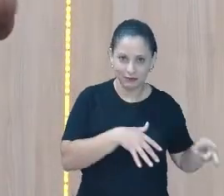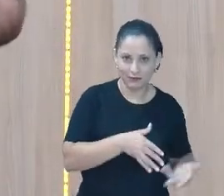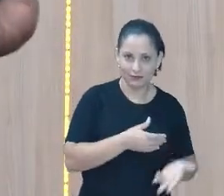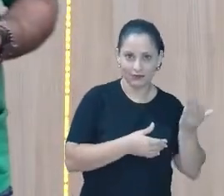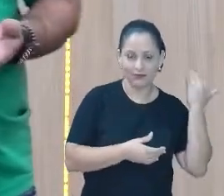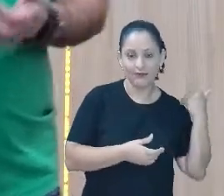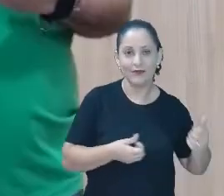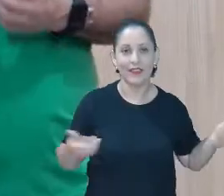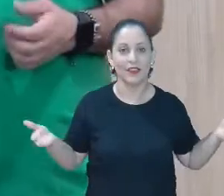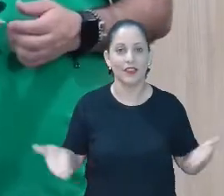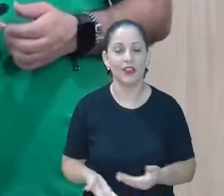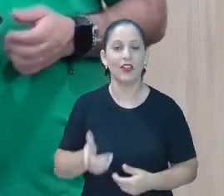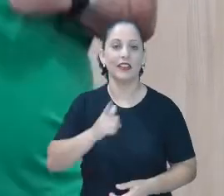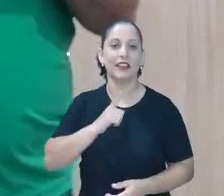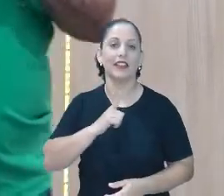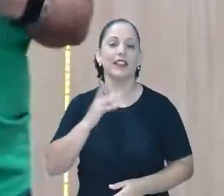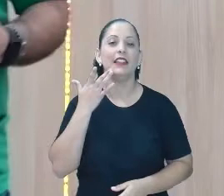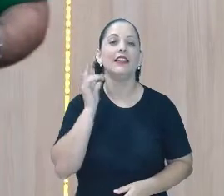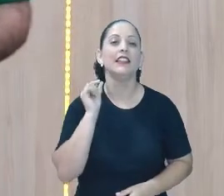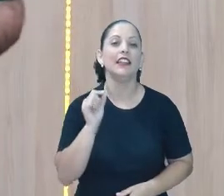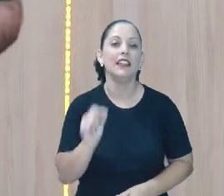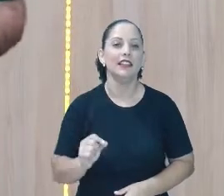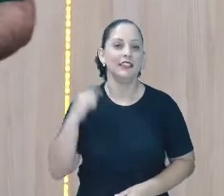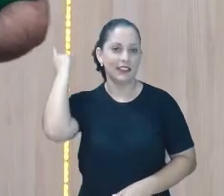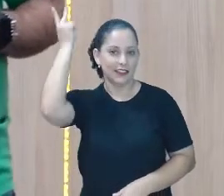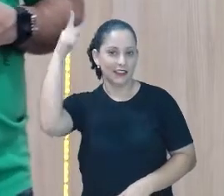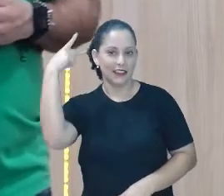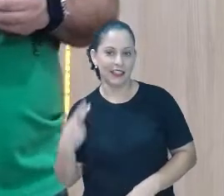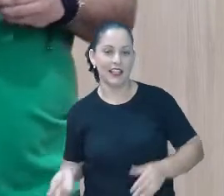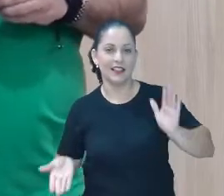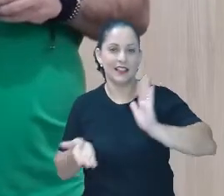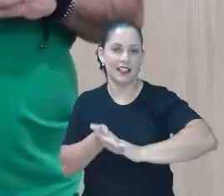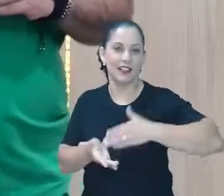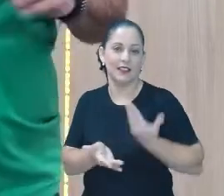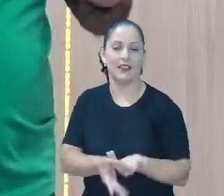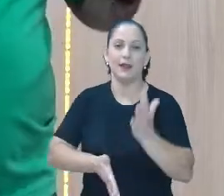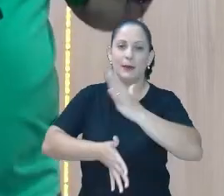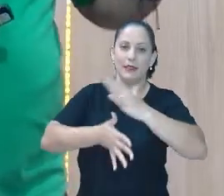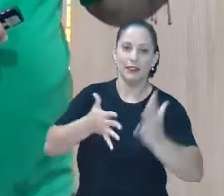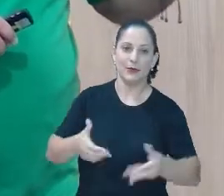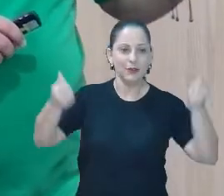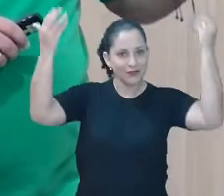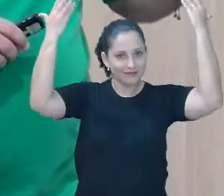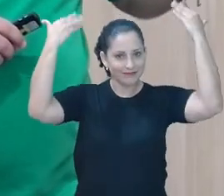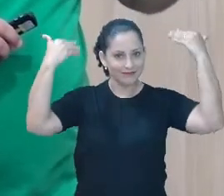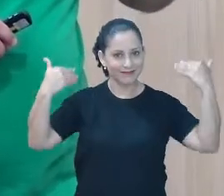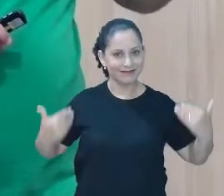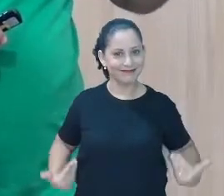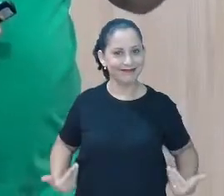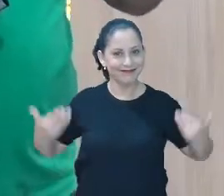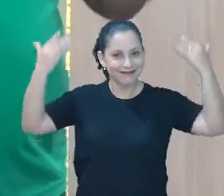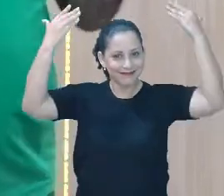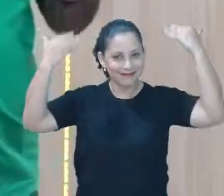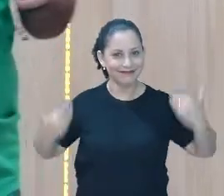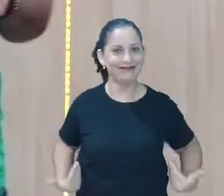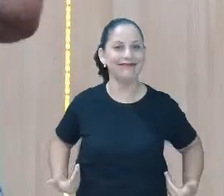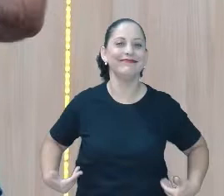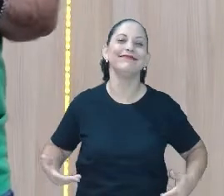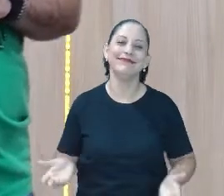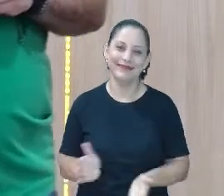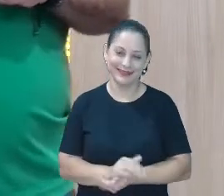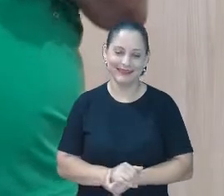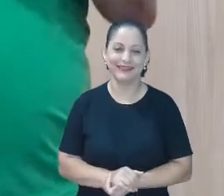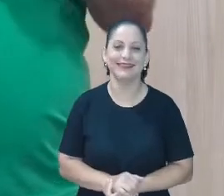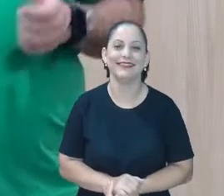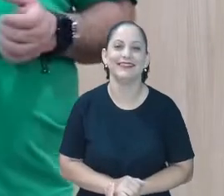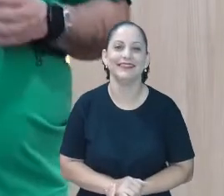vamos contar com a ajuda da Késia, nossa intérprete de Libras, no cantinho aqui, ó. Késia, faz teu nome, é